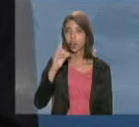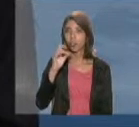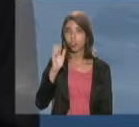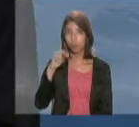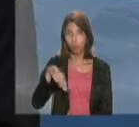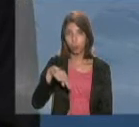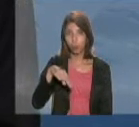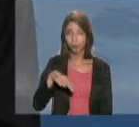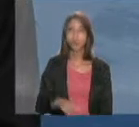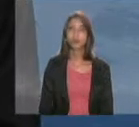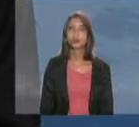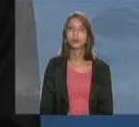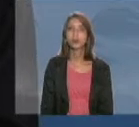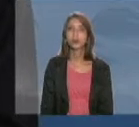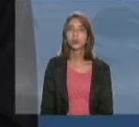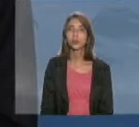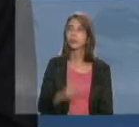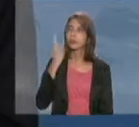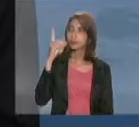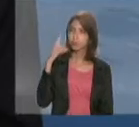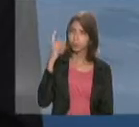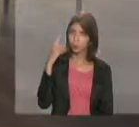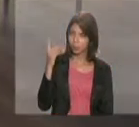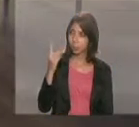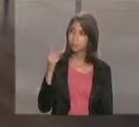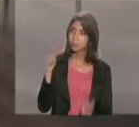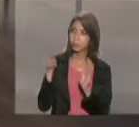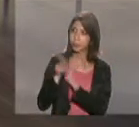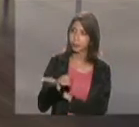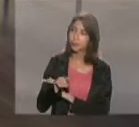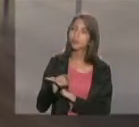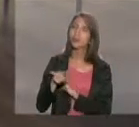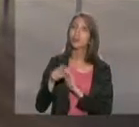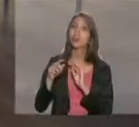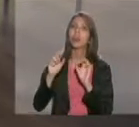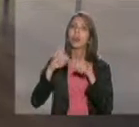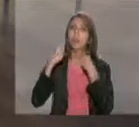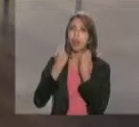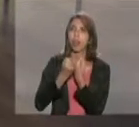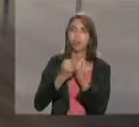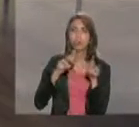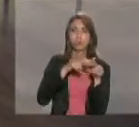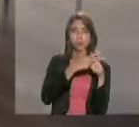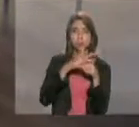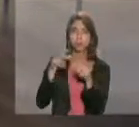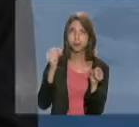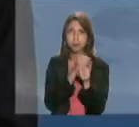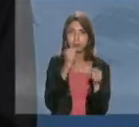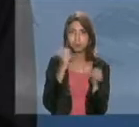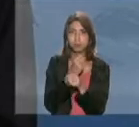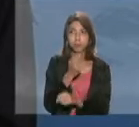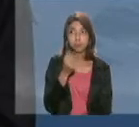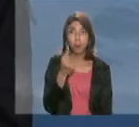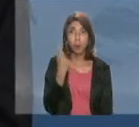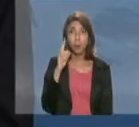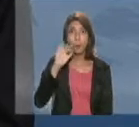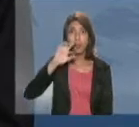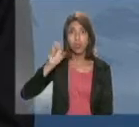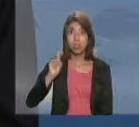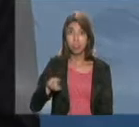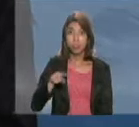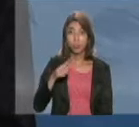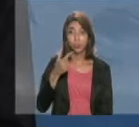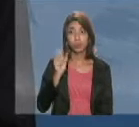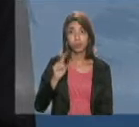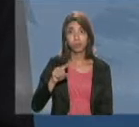do narrador esportivo Odilon Júnior. Deputado Luiz Paulo, a reforma do Maracanã custou cerca de 1 bilhão